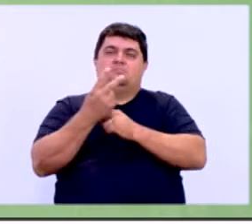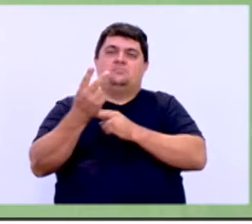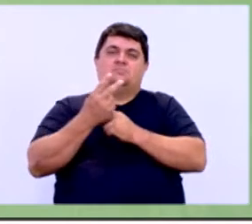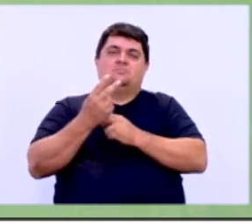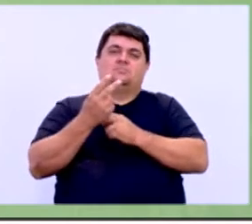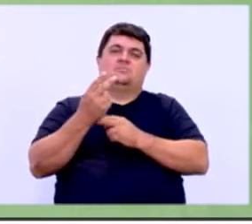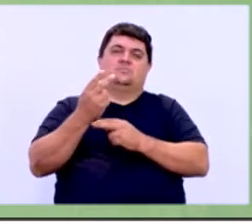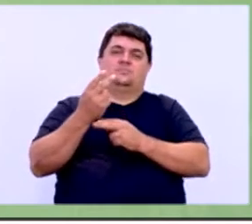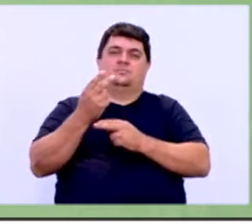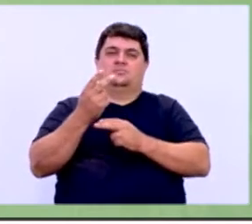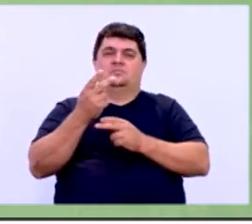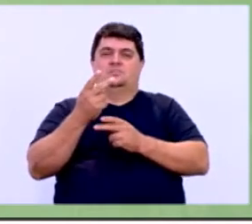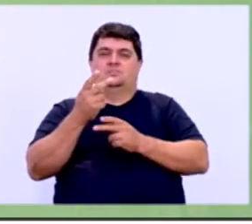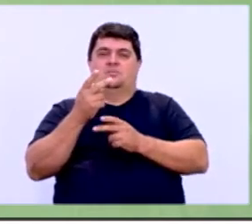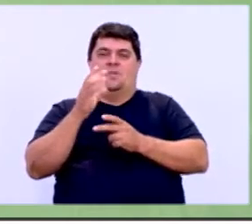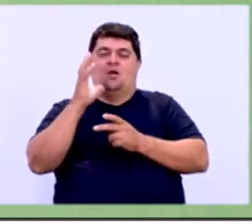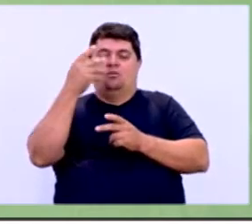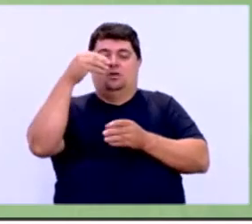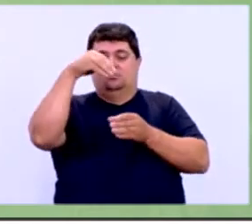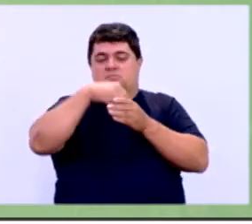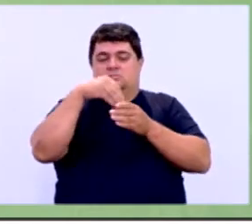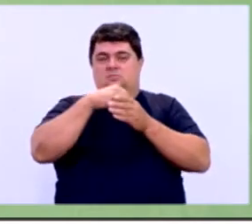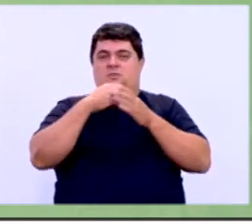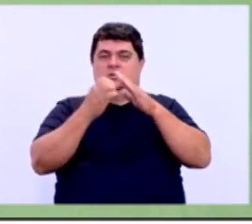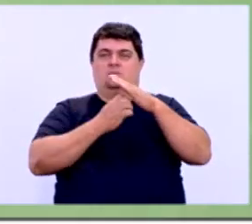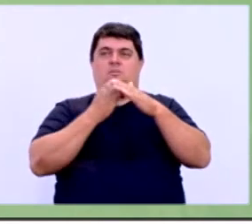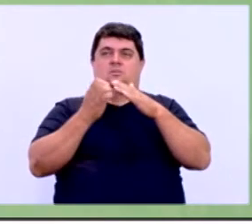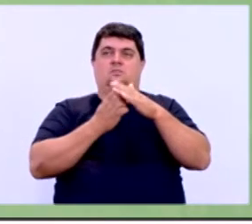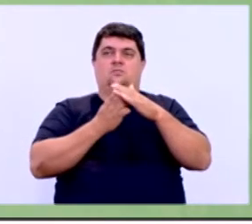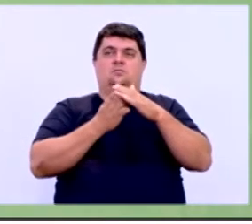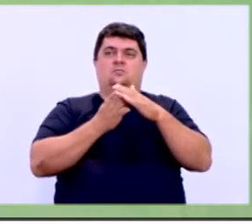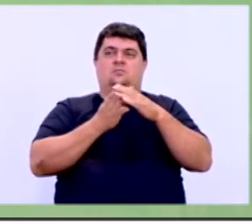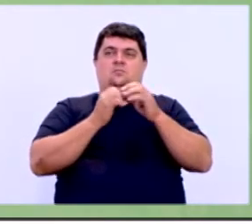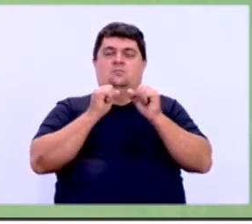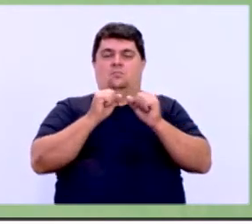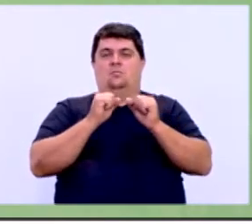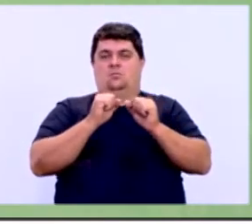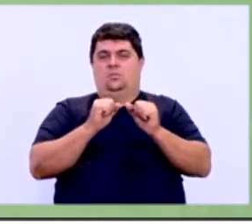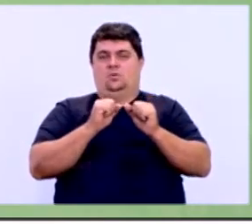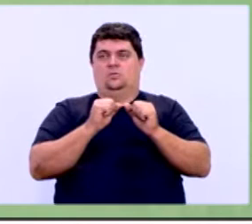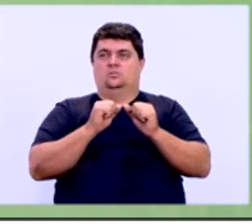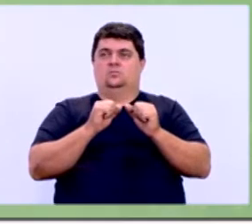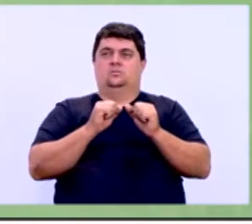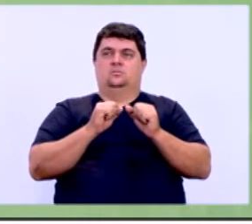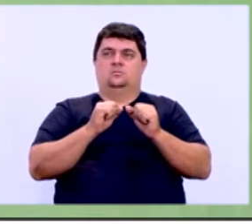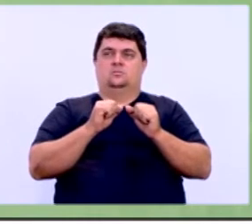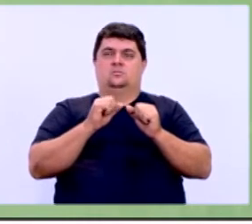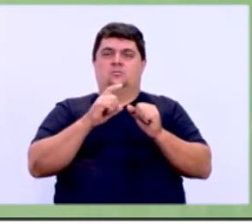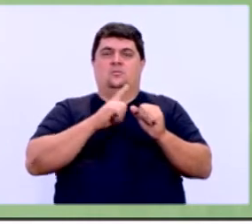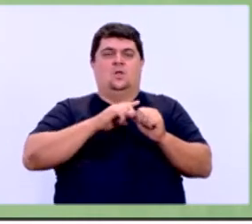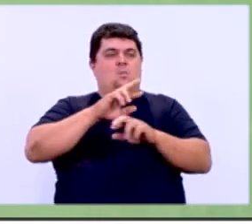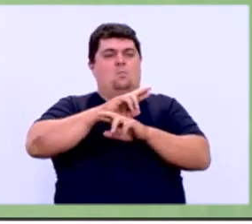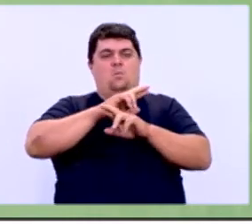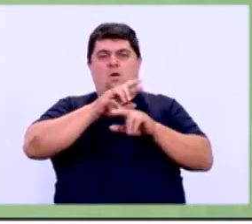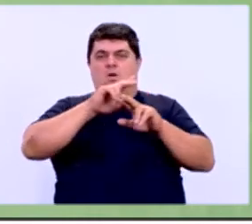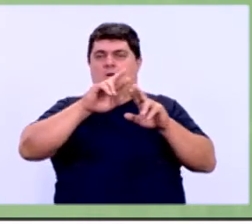financiamento interno, ela ocorre dentro da empresa, né? E ela pode ainda, né, ter